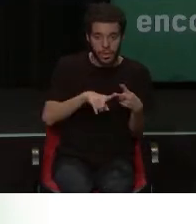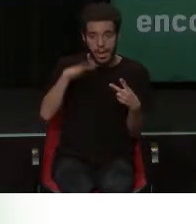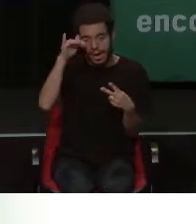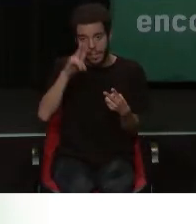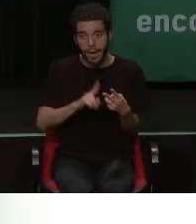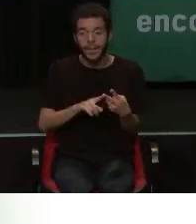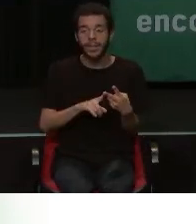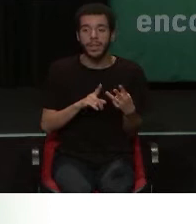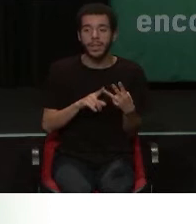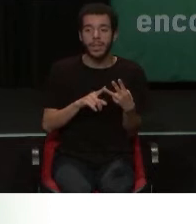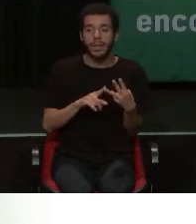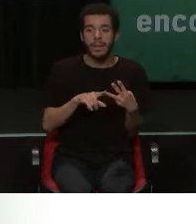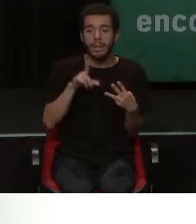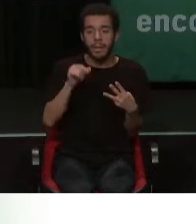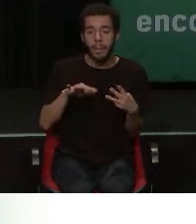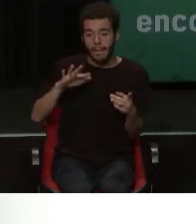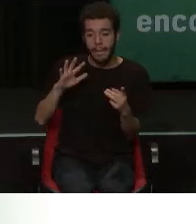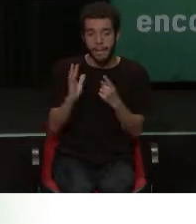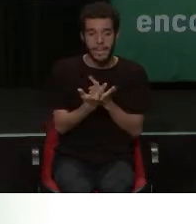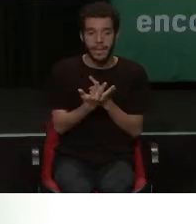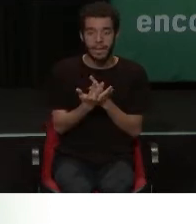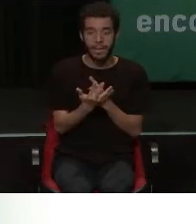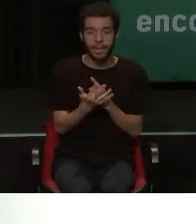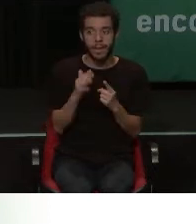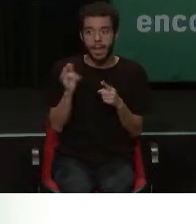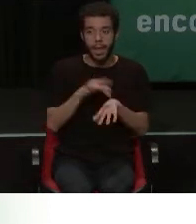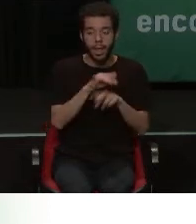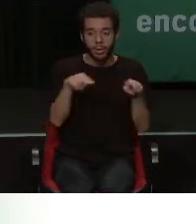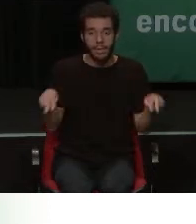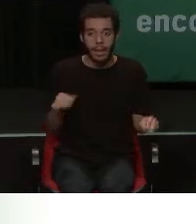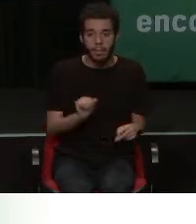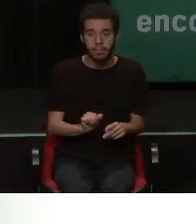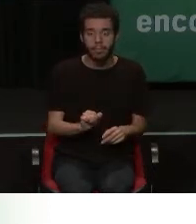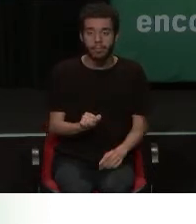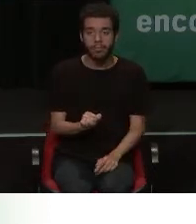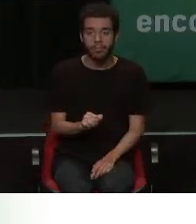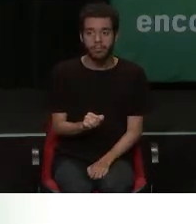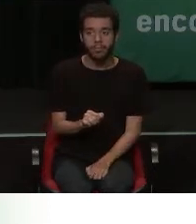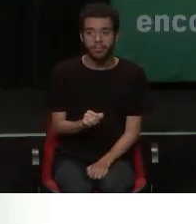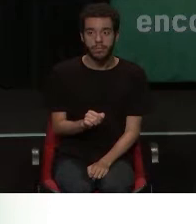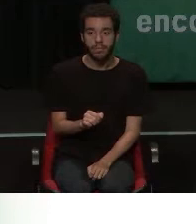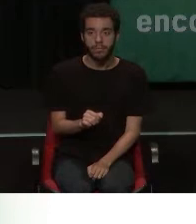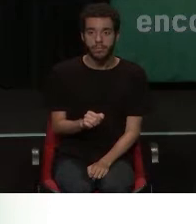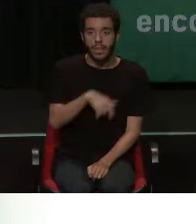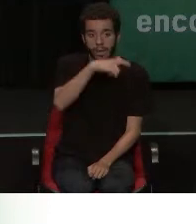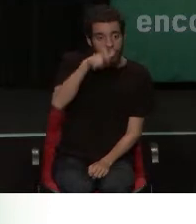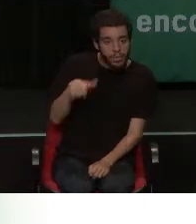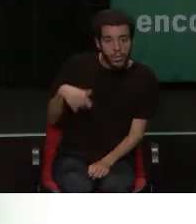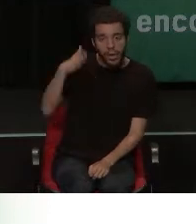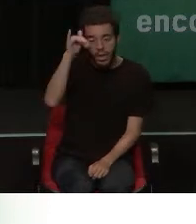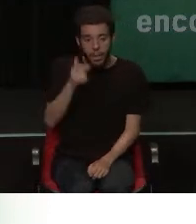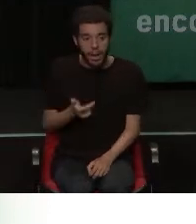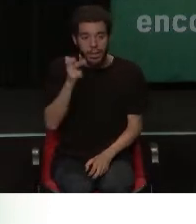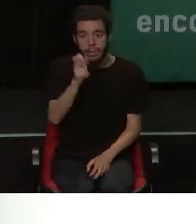animais e nos ambientes hospitalares comuns aos humanos e aos animais